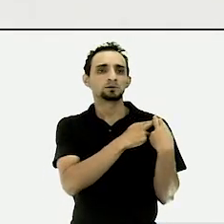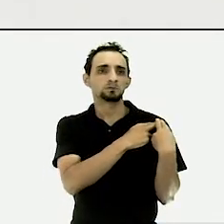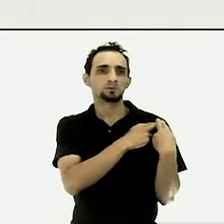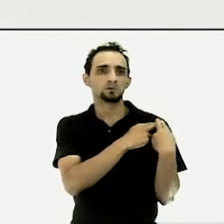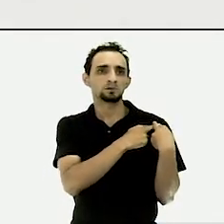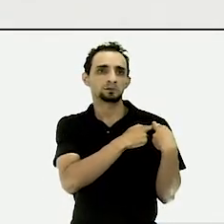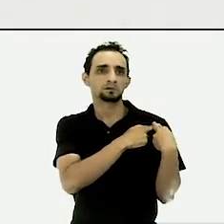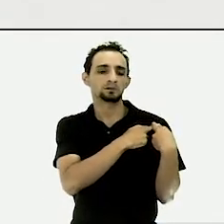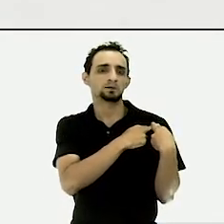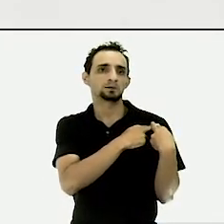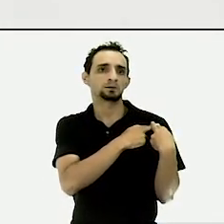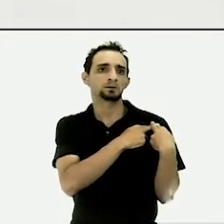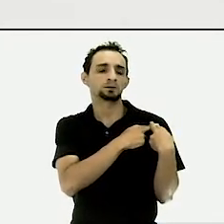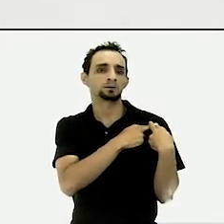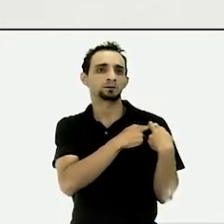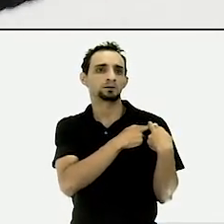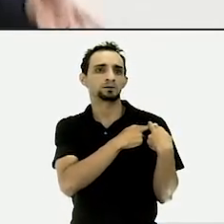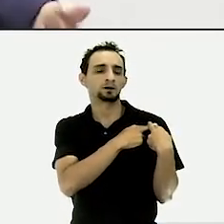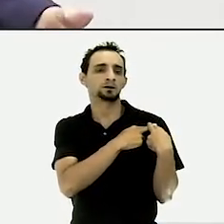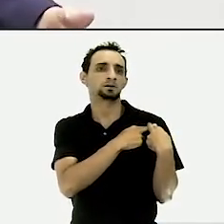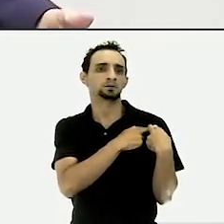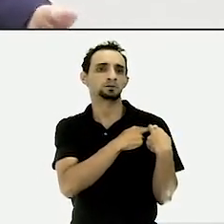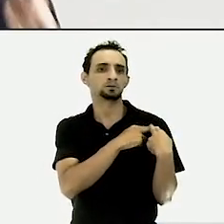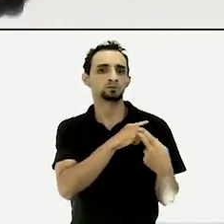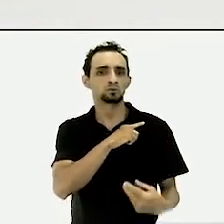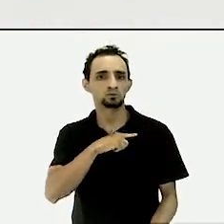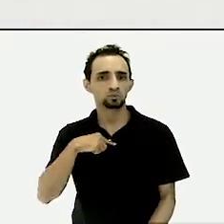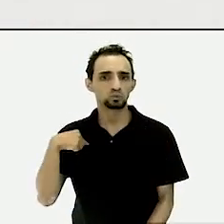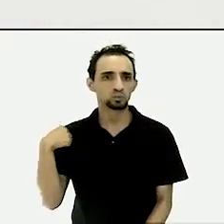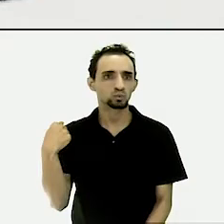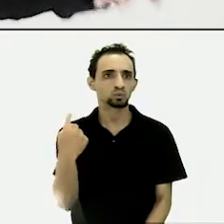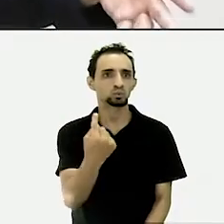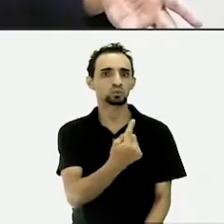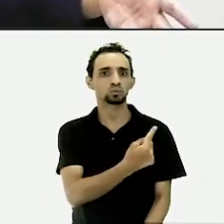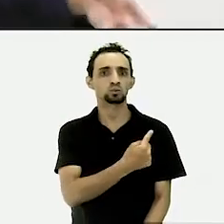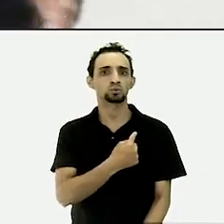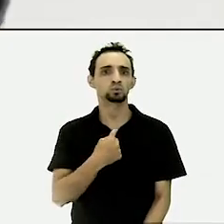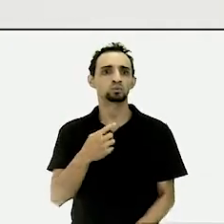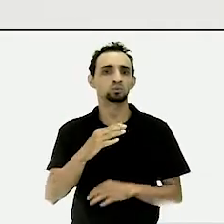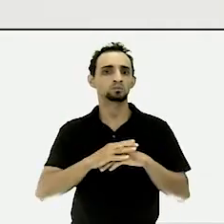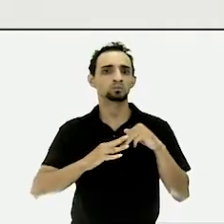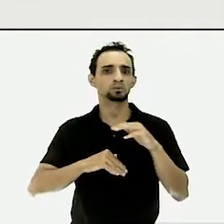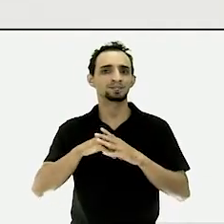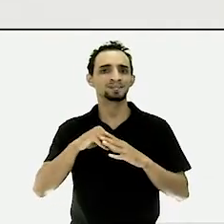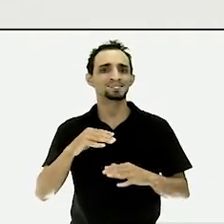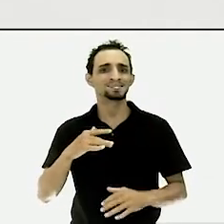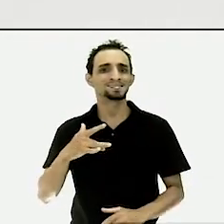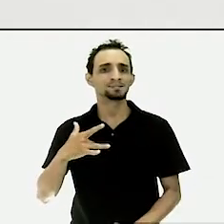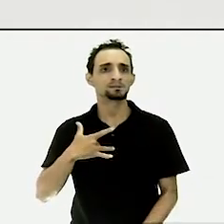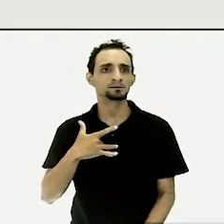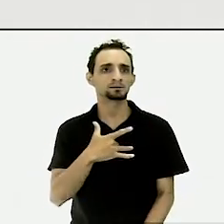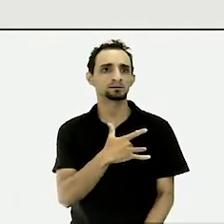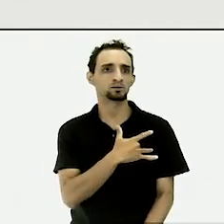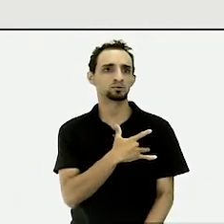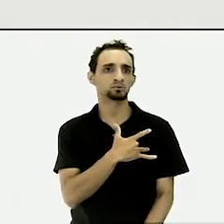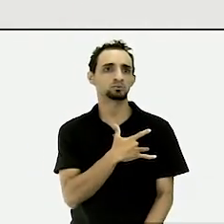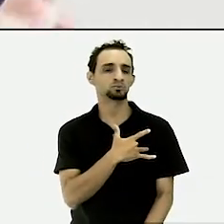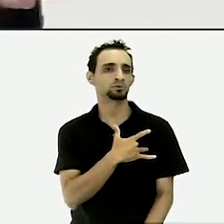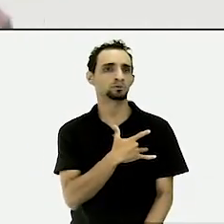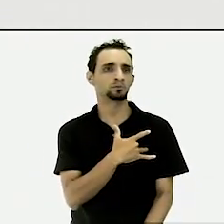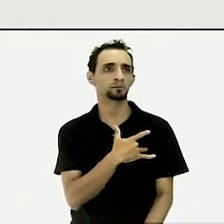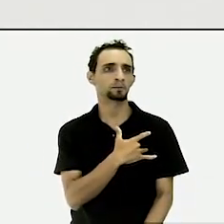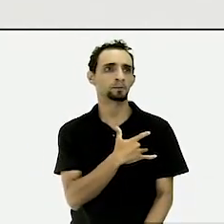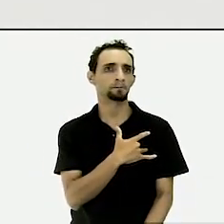que você me deu, eu levei isso ao Everton na época, agora o Fernando abraça a causa e vamos ter de volta